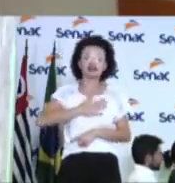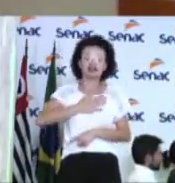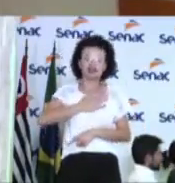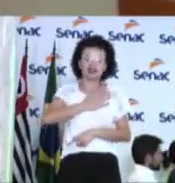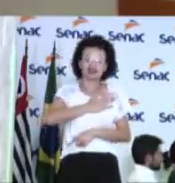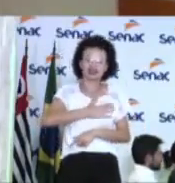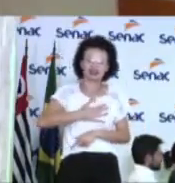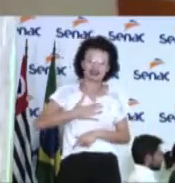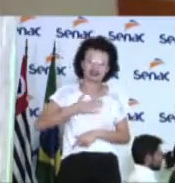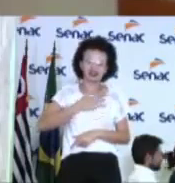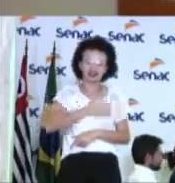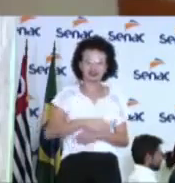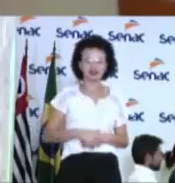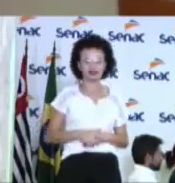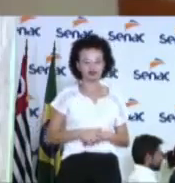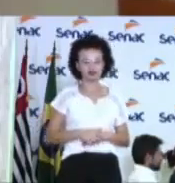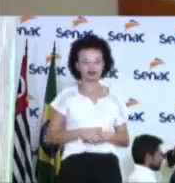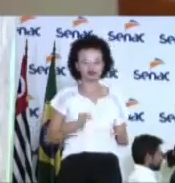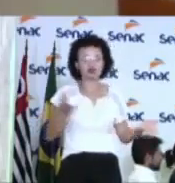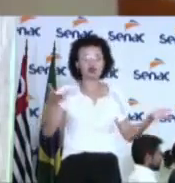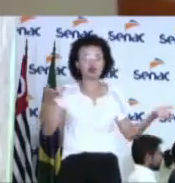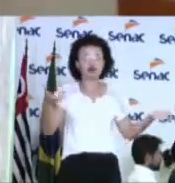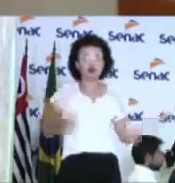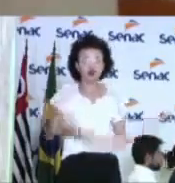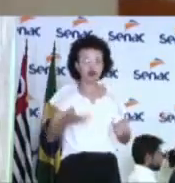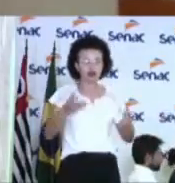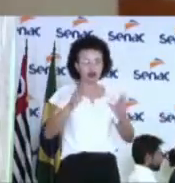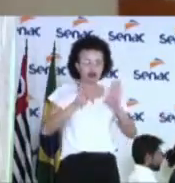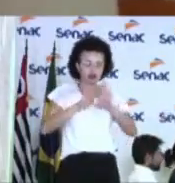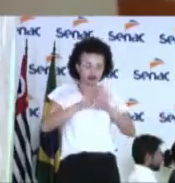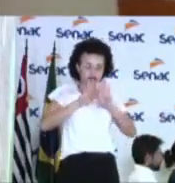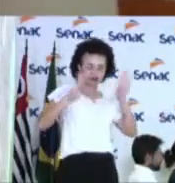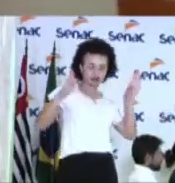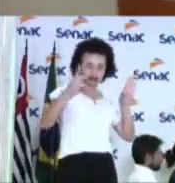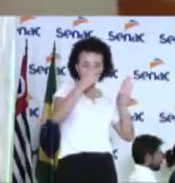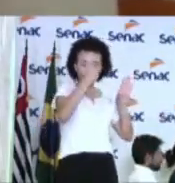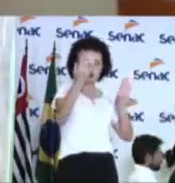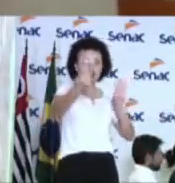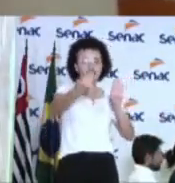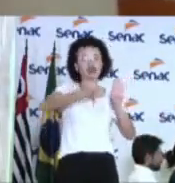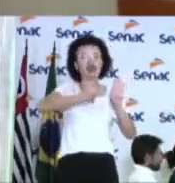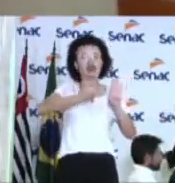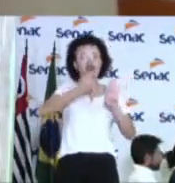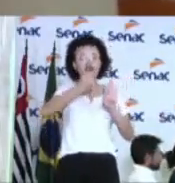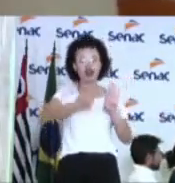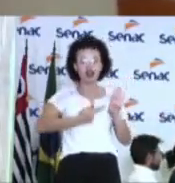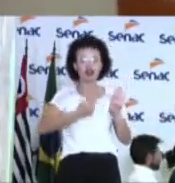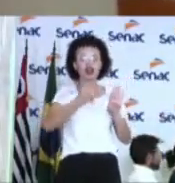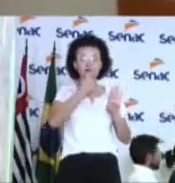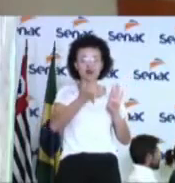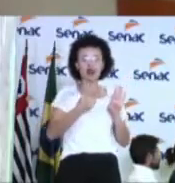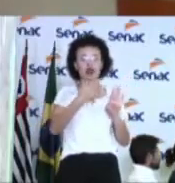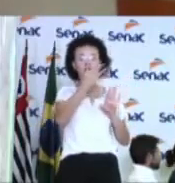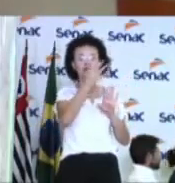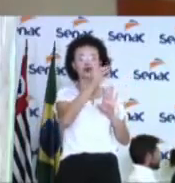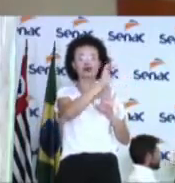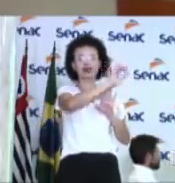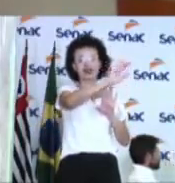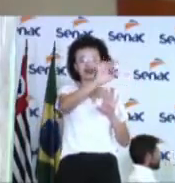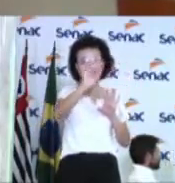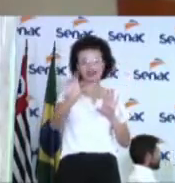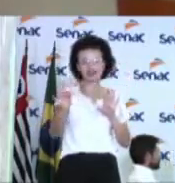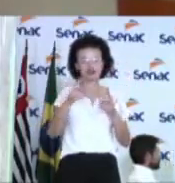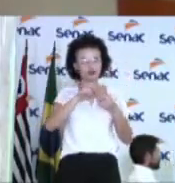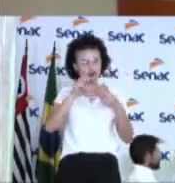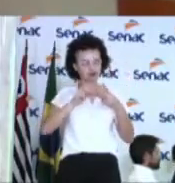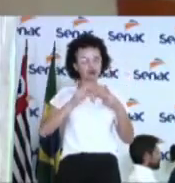está abrindo as portas para as pessoas entrarem no nosso conteúdo também. São as duas coisas que eu acho